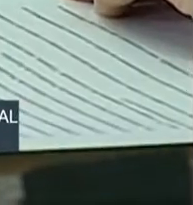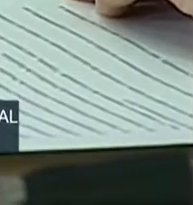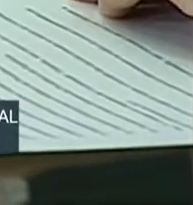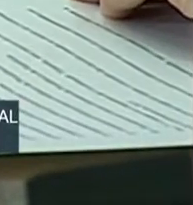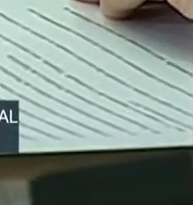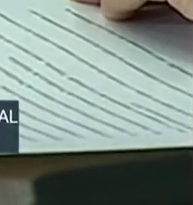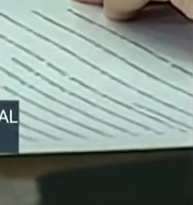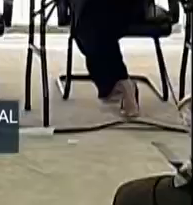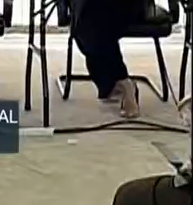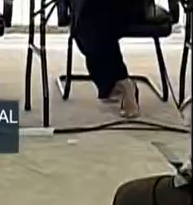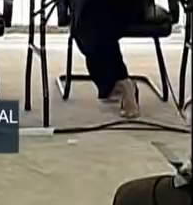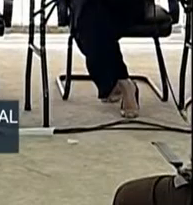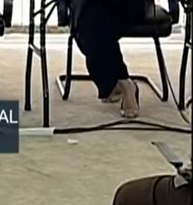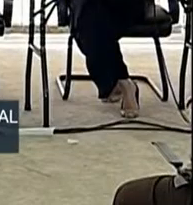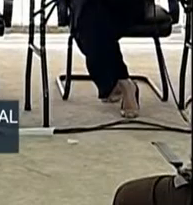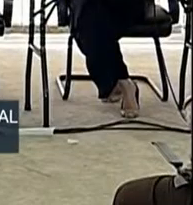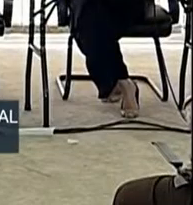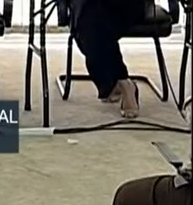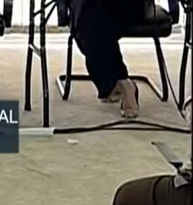i